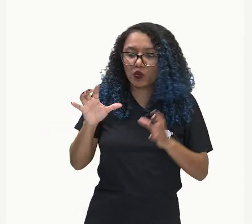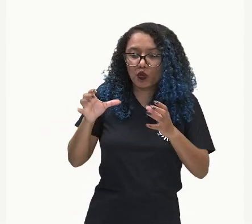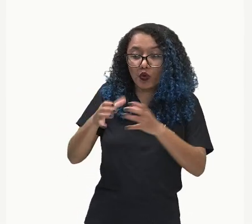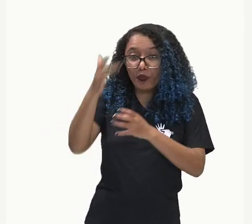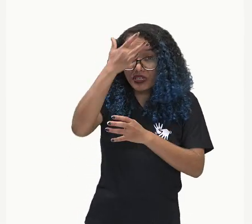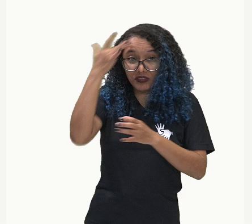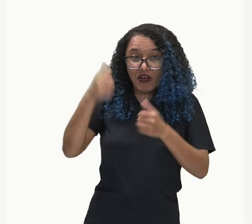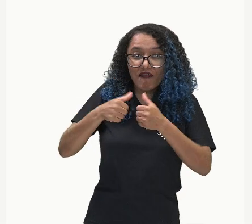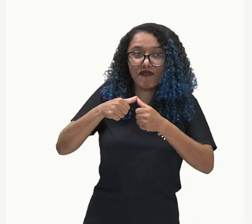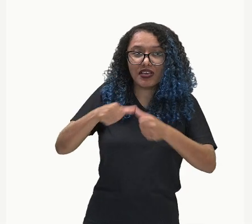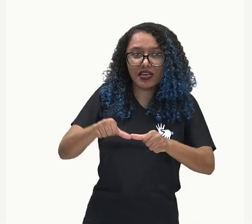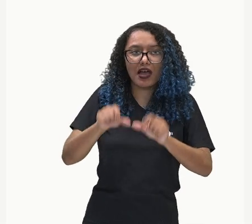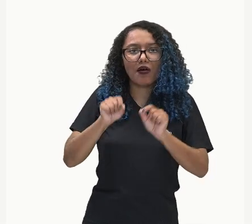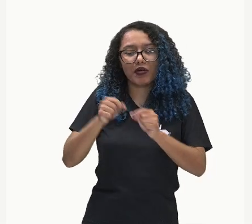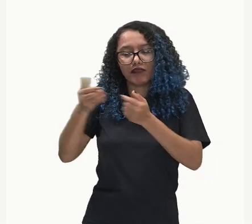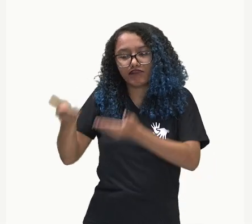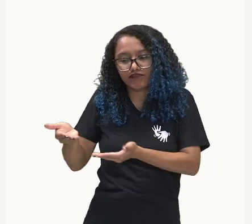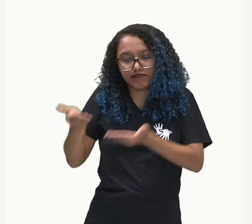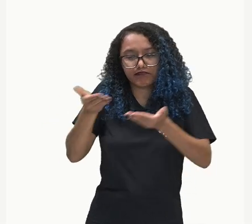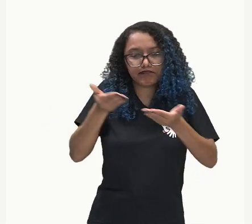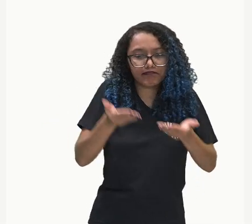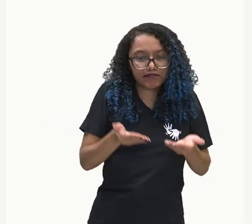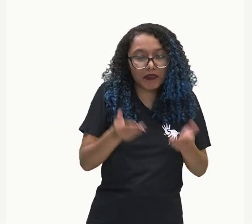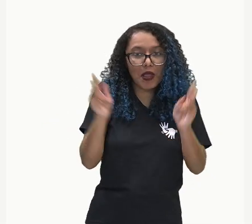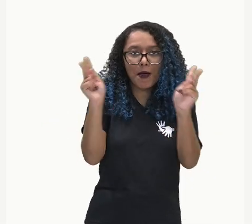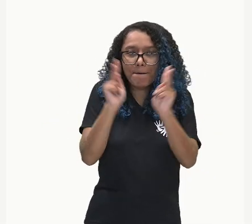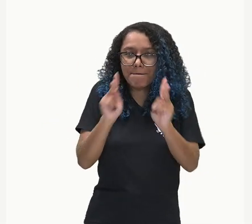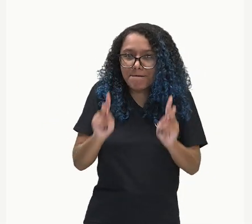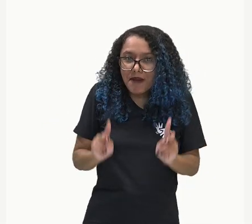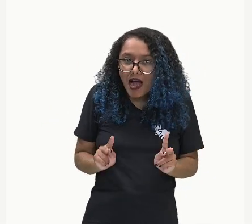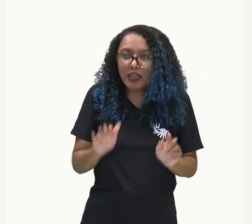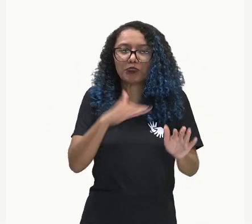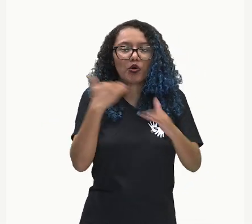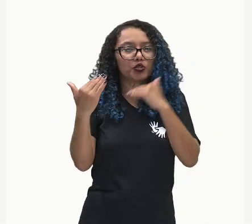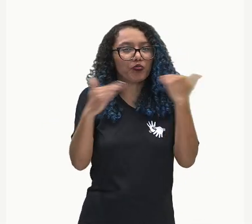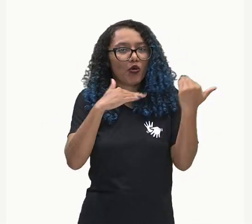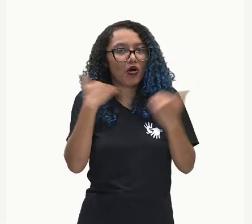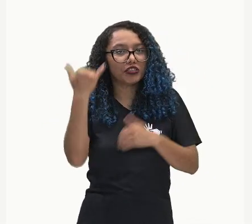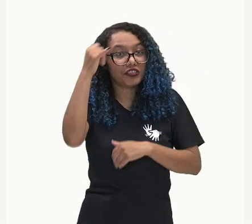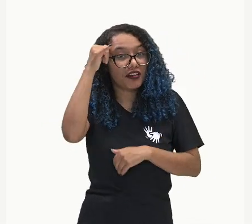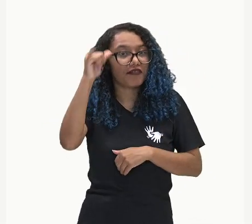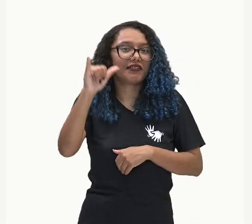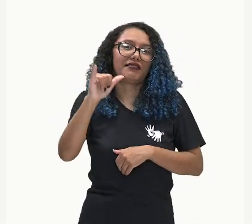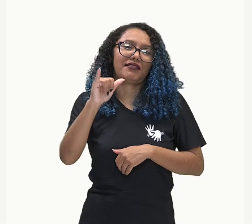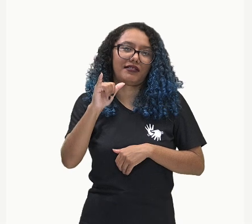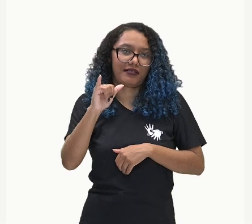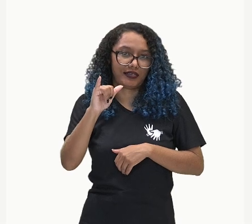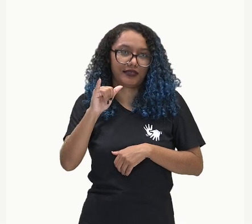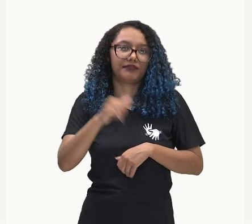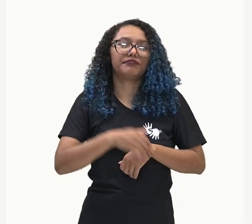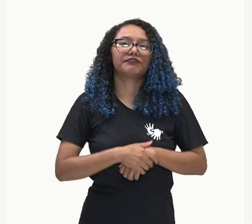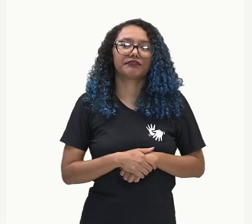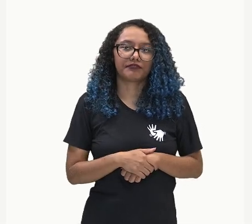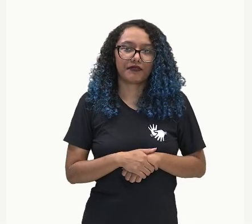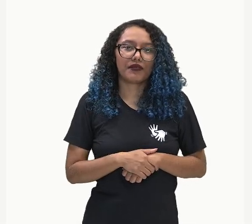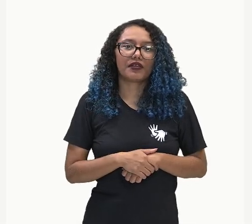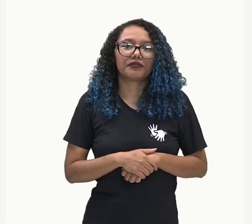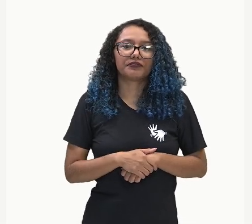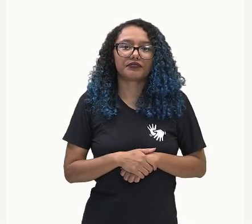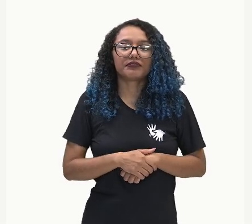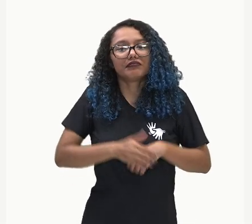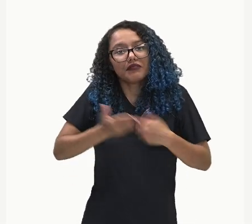os invasores para evitar derramamento de sangue. A gente vê, então, aqui nessa